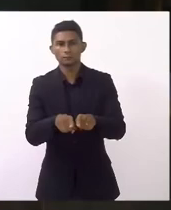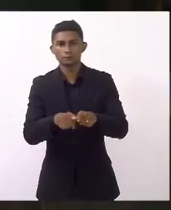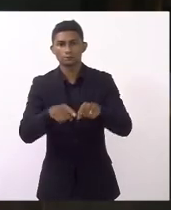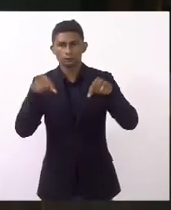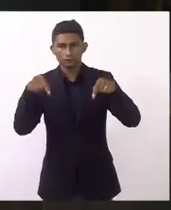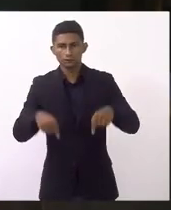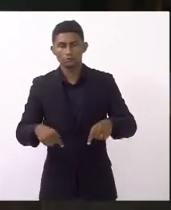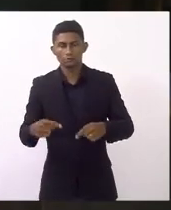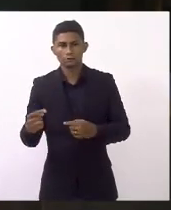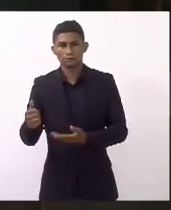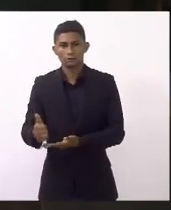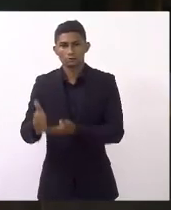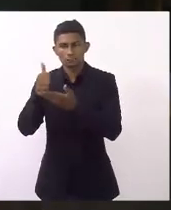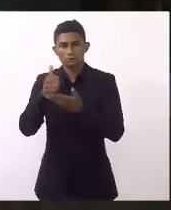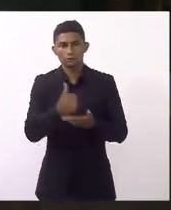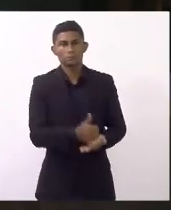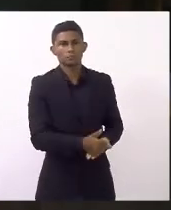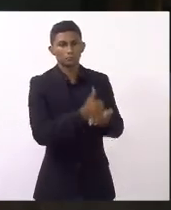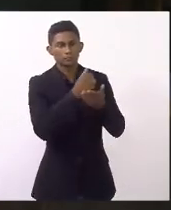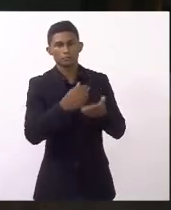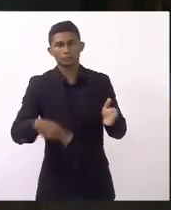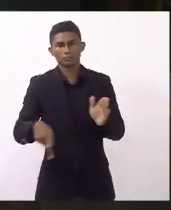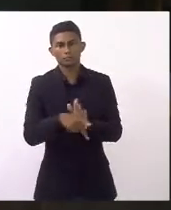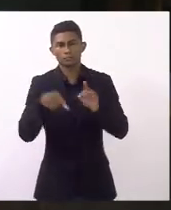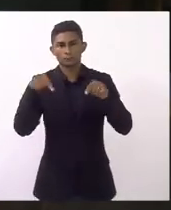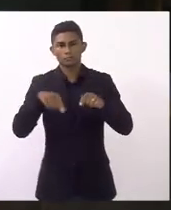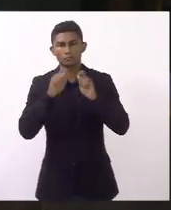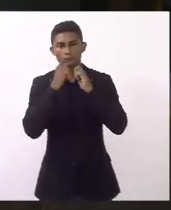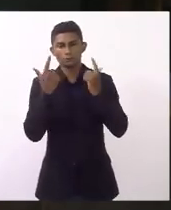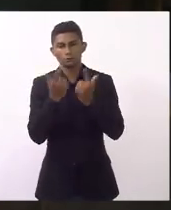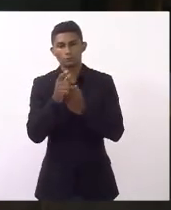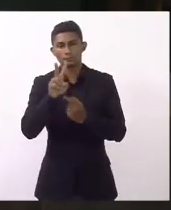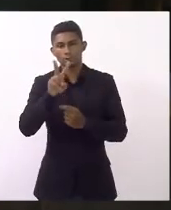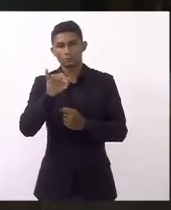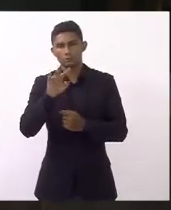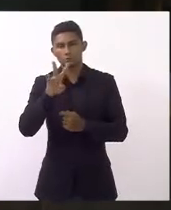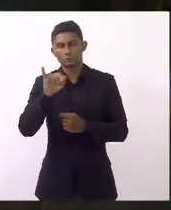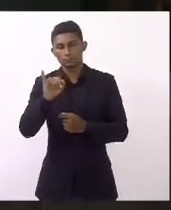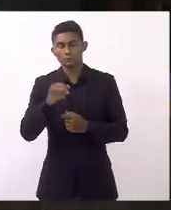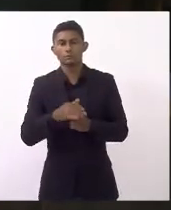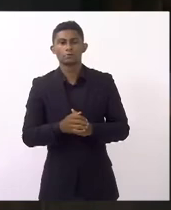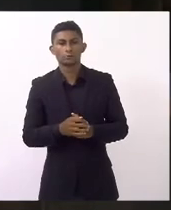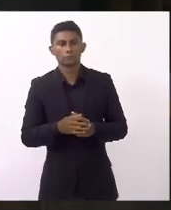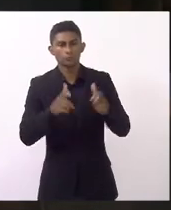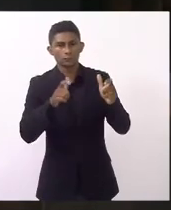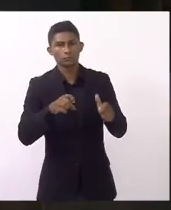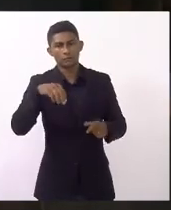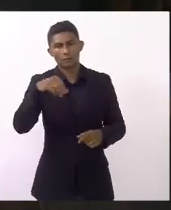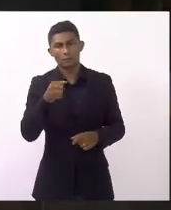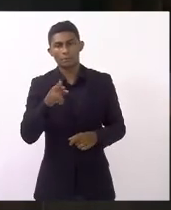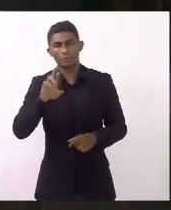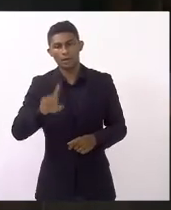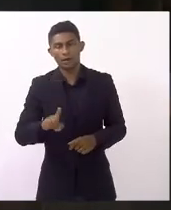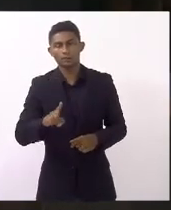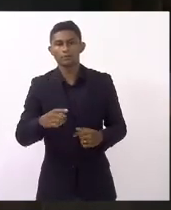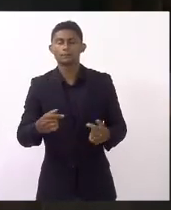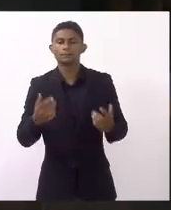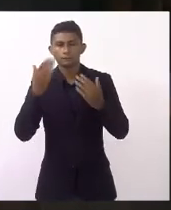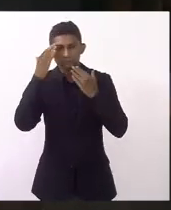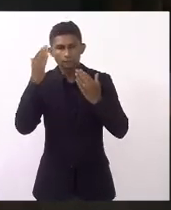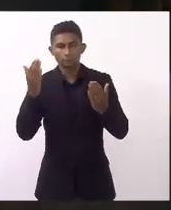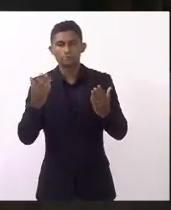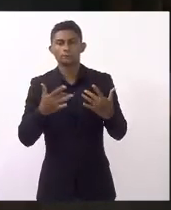aqui né da Assembleia Legislativa vive que é lá da Maré agradecer à disposição